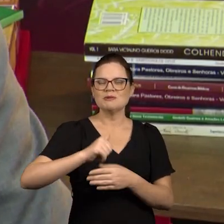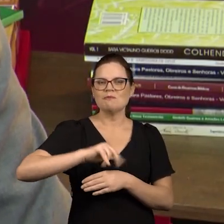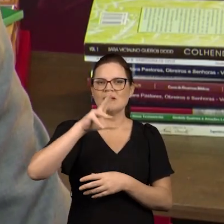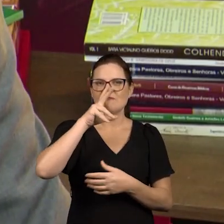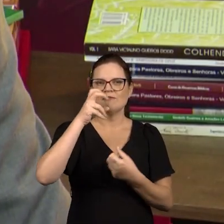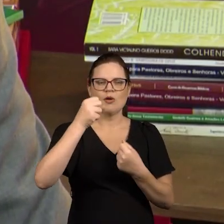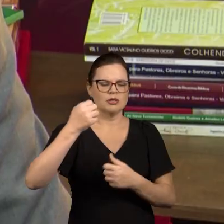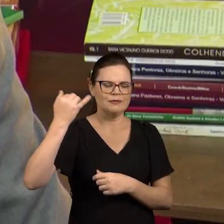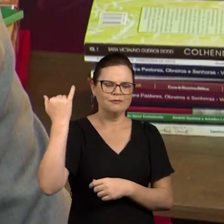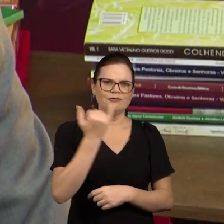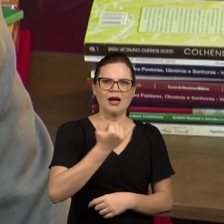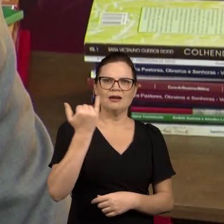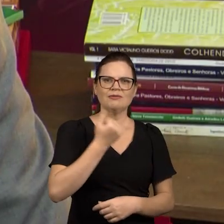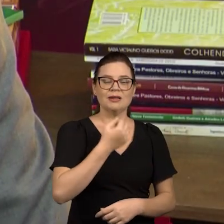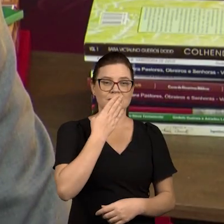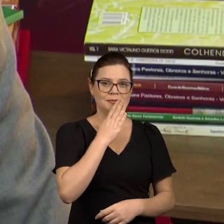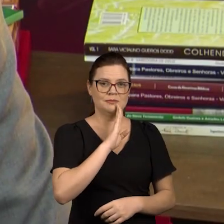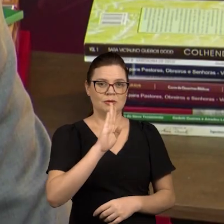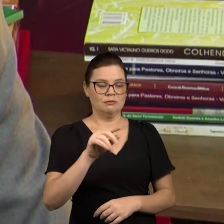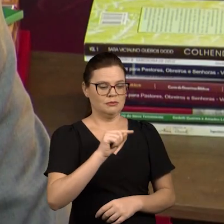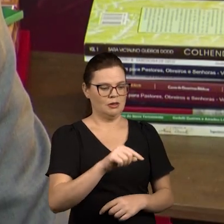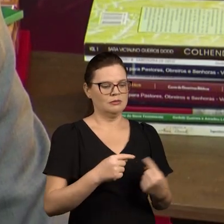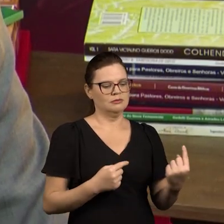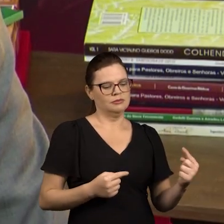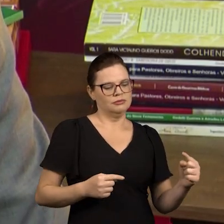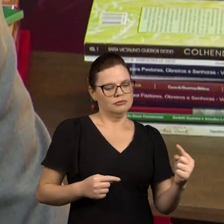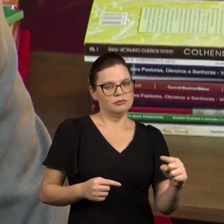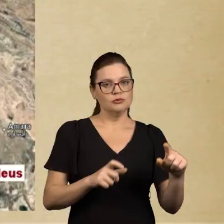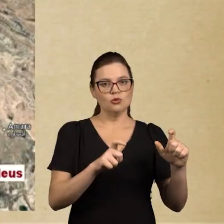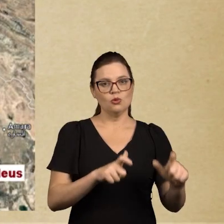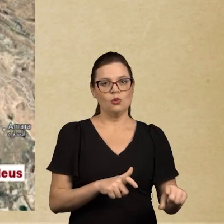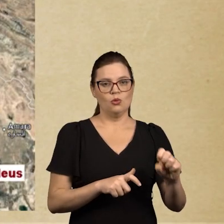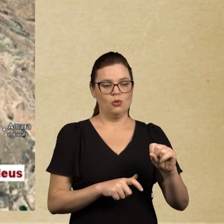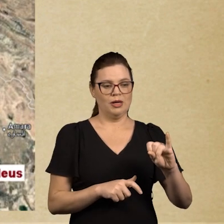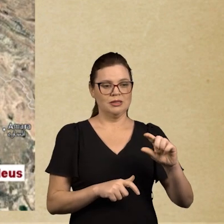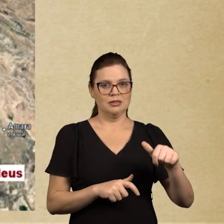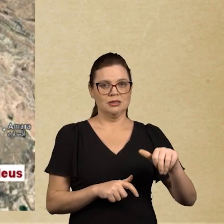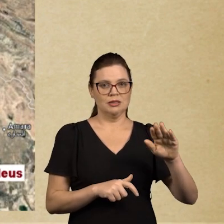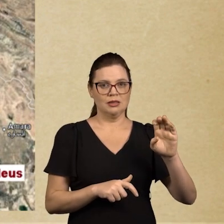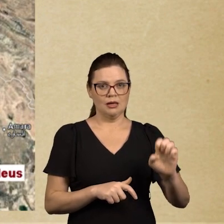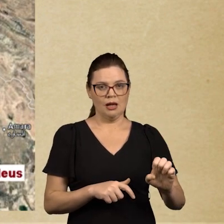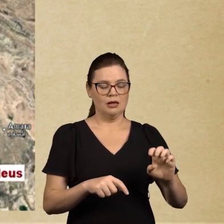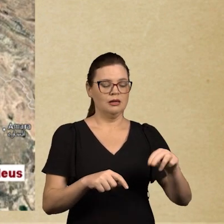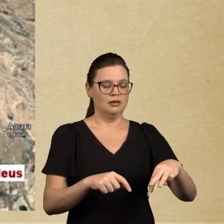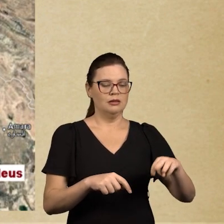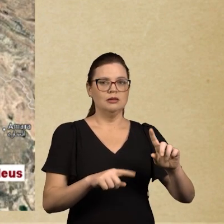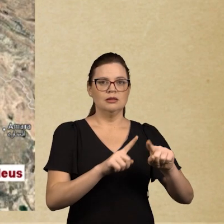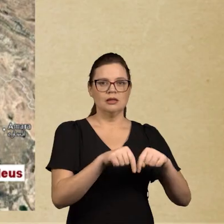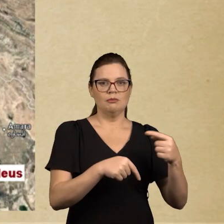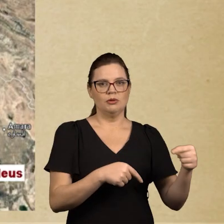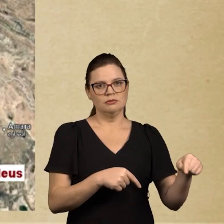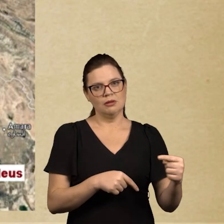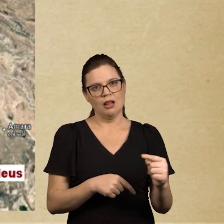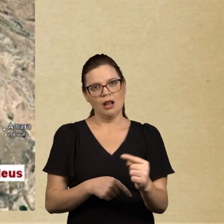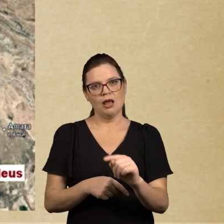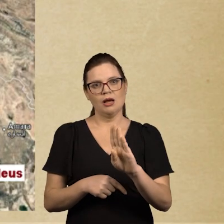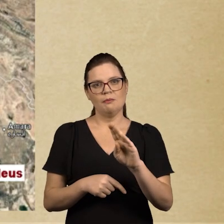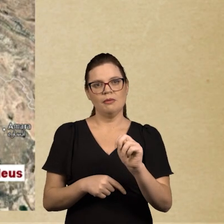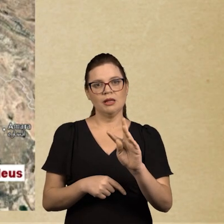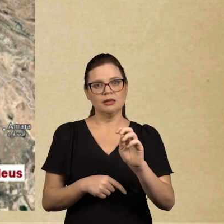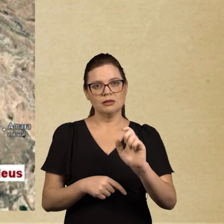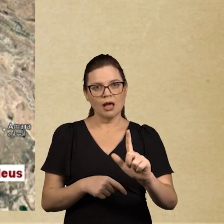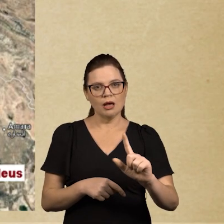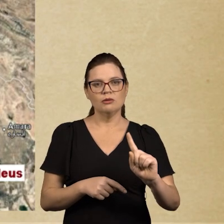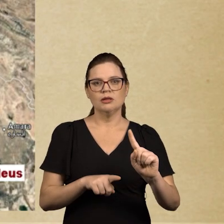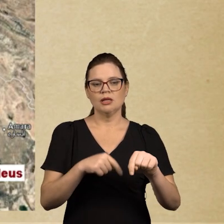tinha. Então ele vai passar ali, ele vai primeiro para Siquém, depois ele vem em Betel, ele sai de Betel, vai para o